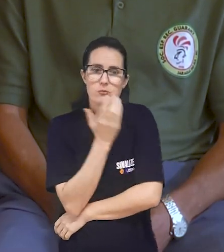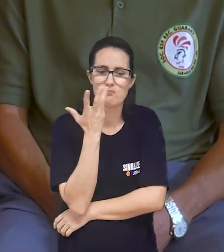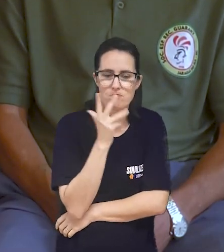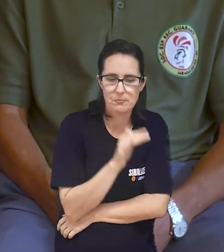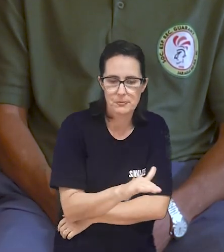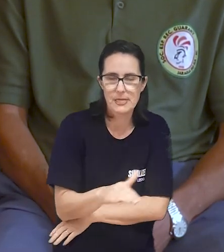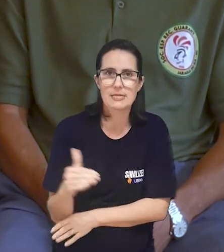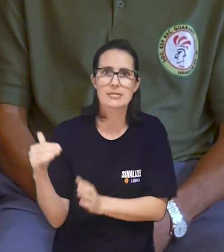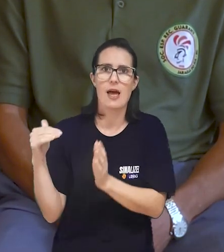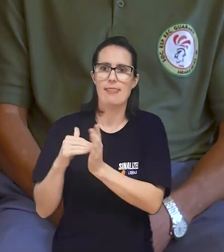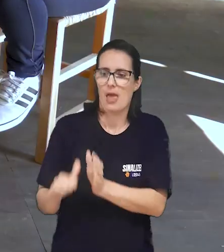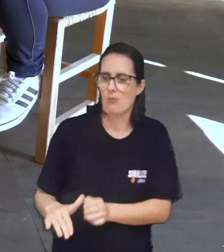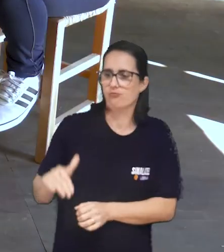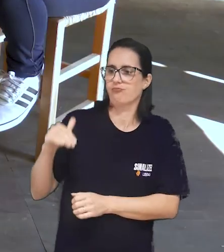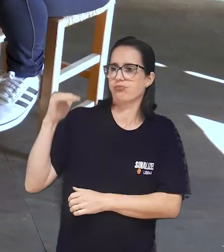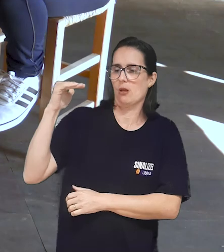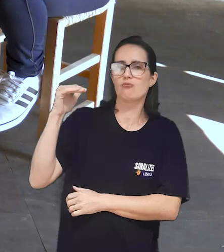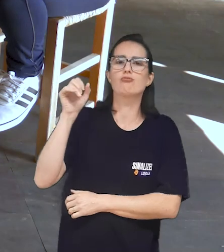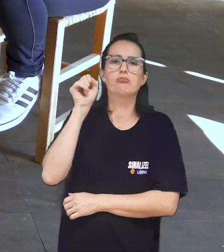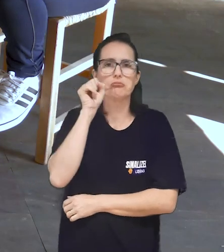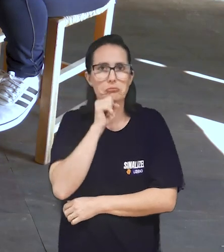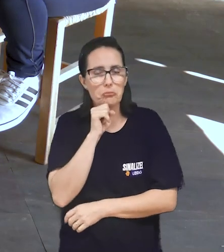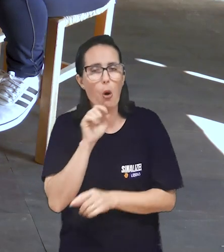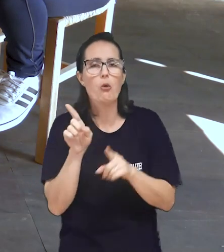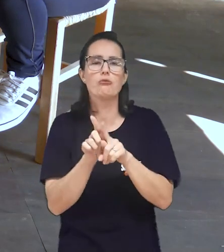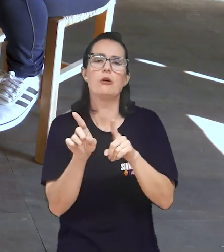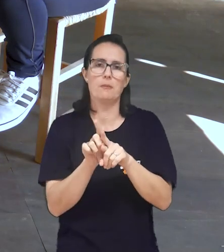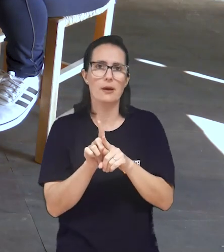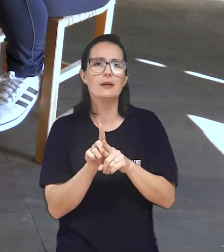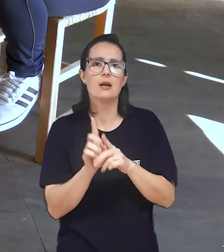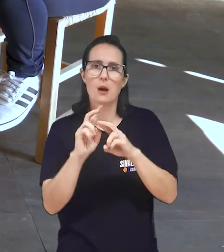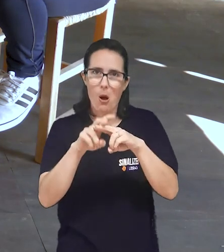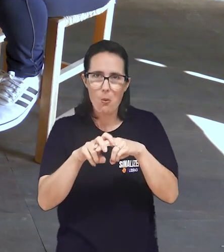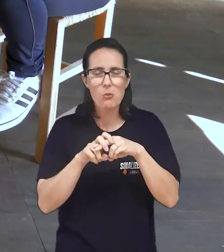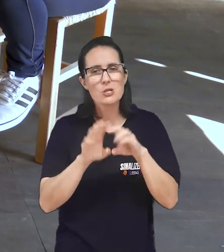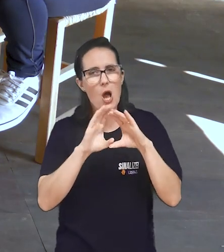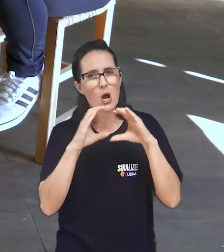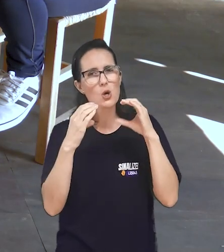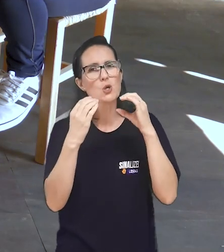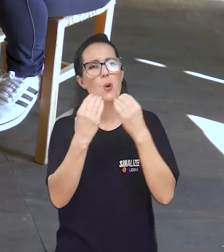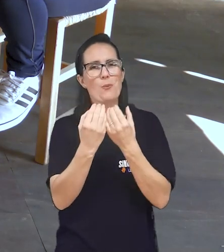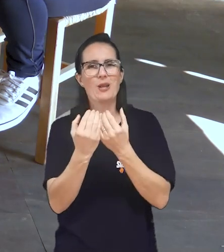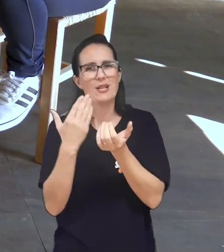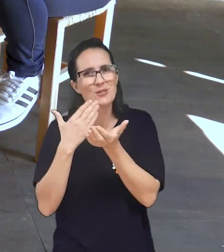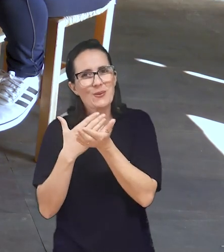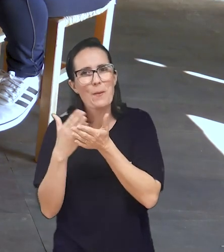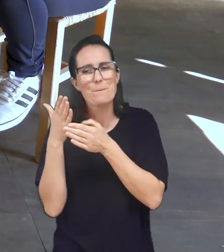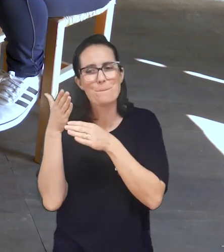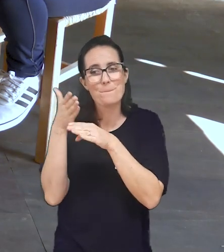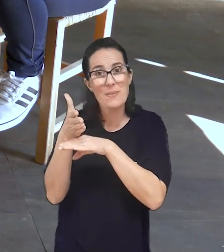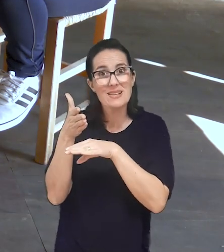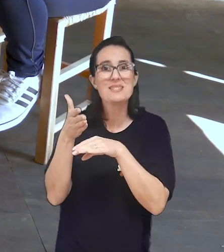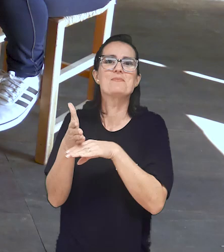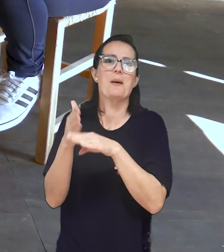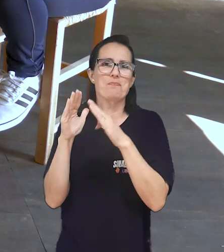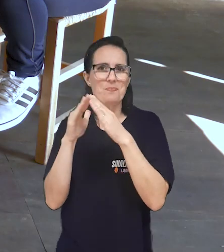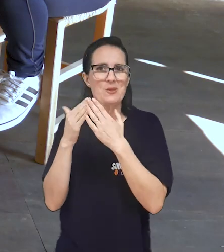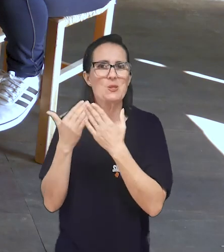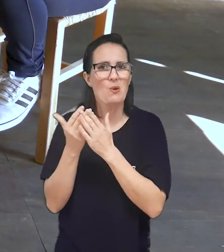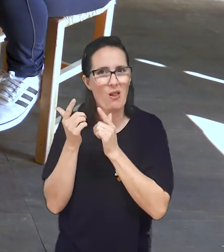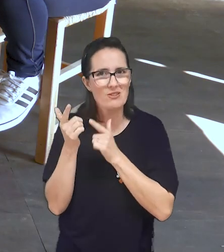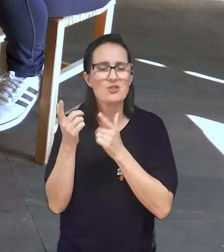até adultos e idosos. Então acho que através disso também a gente consiga trazer a comunidade para vir